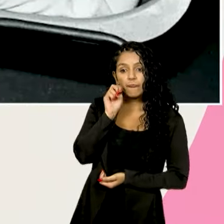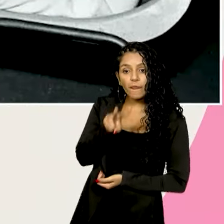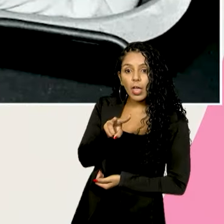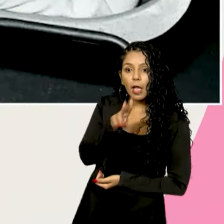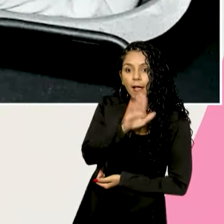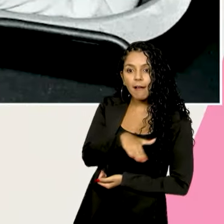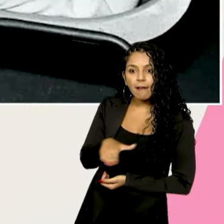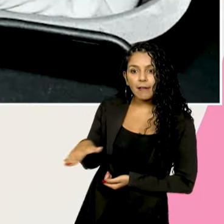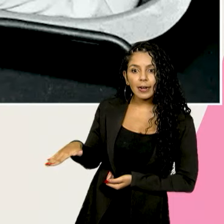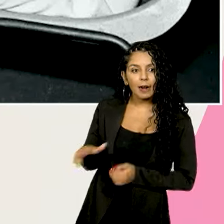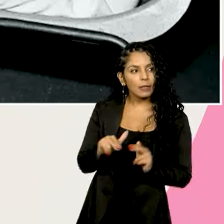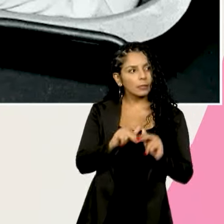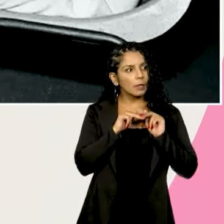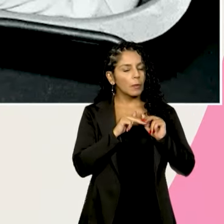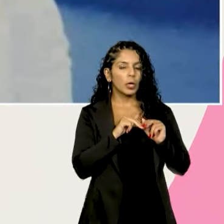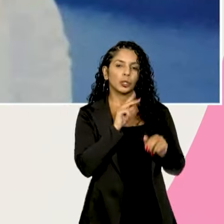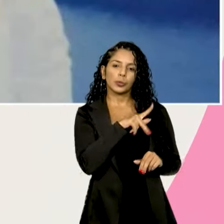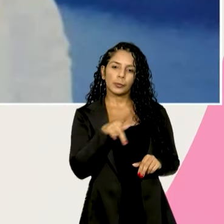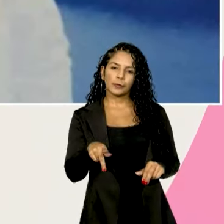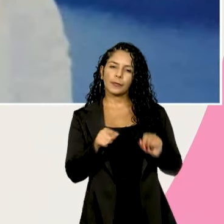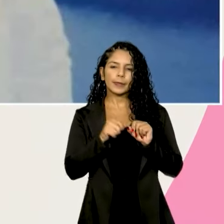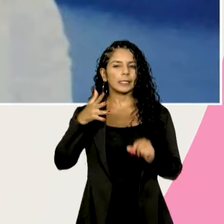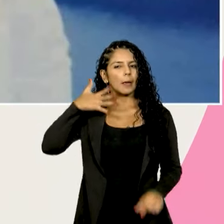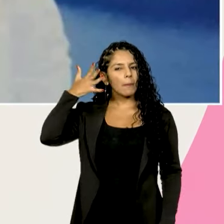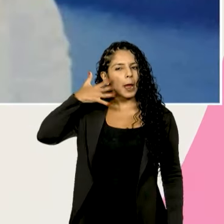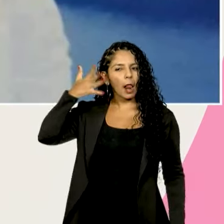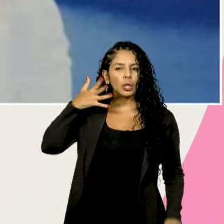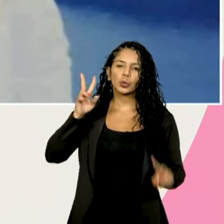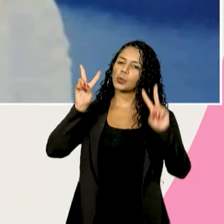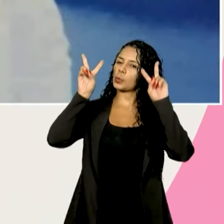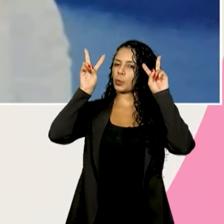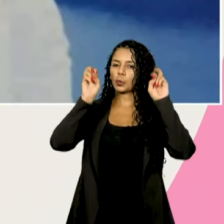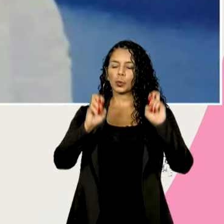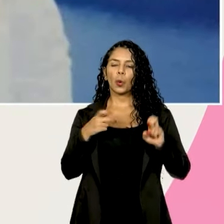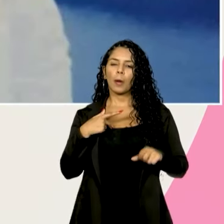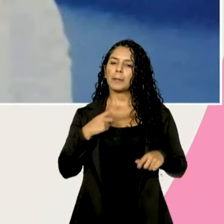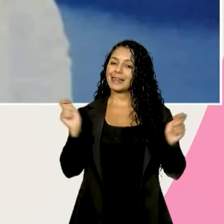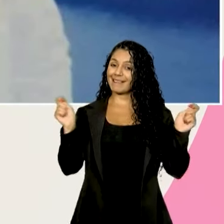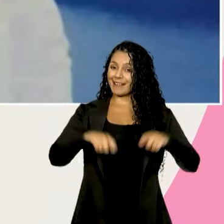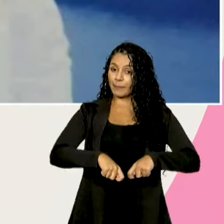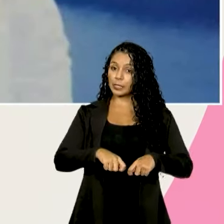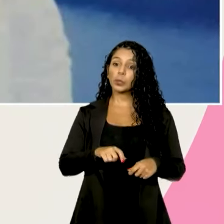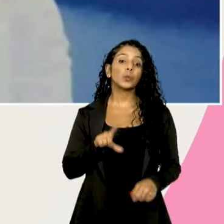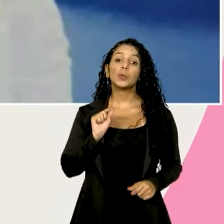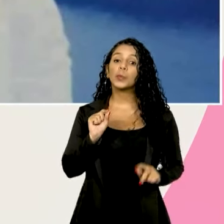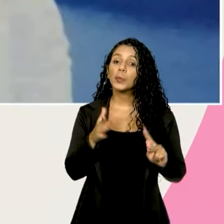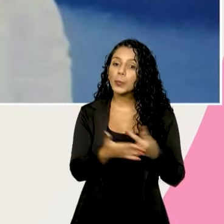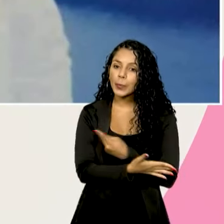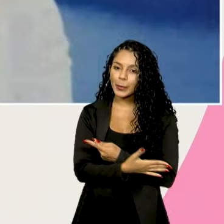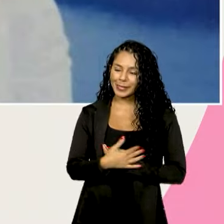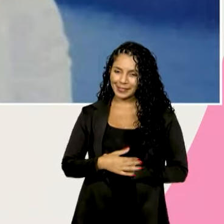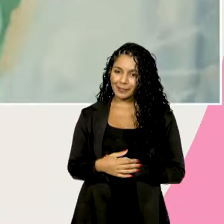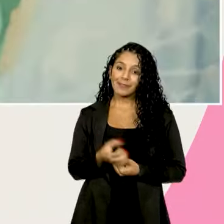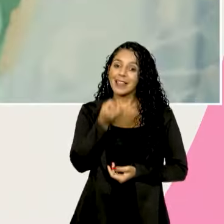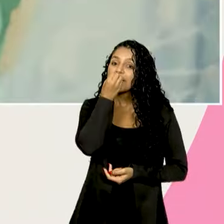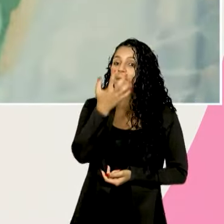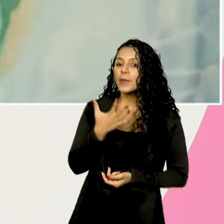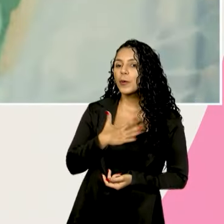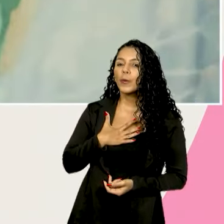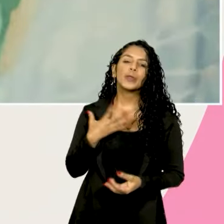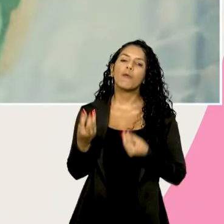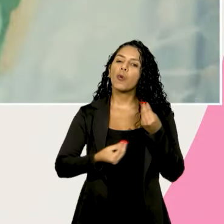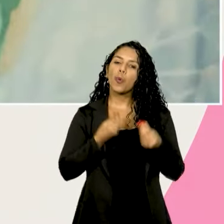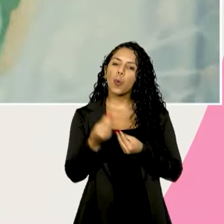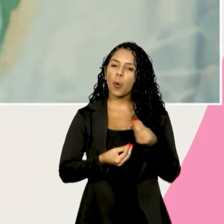através desses educadores, que eu fazia muita palestra sobre capacitação. O que que acontecia? Elas me contavam como